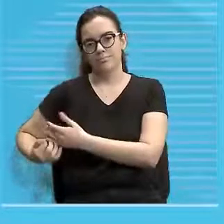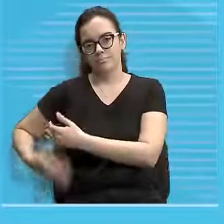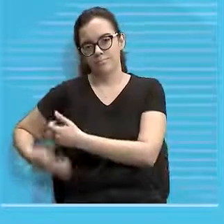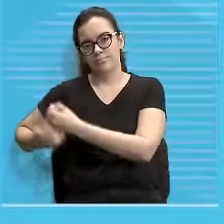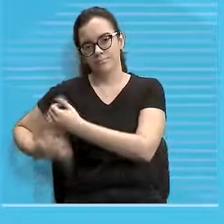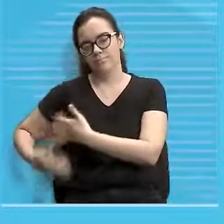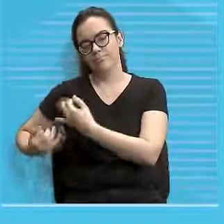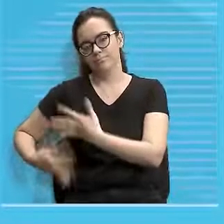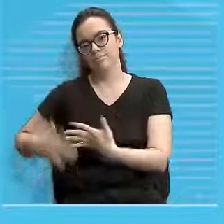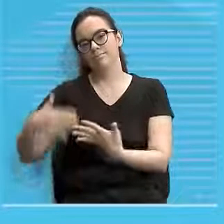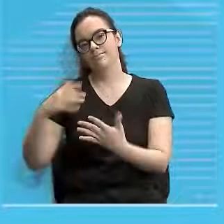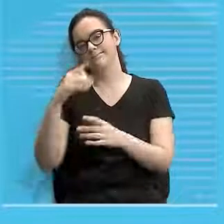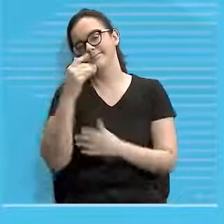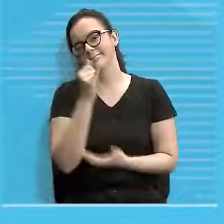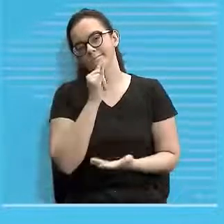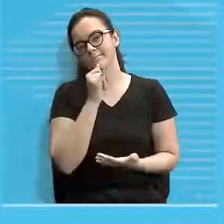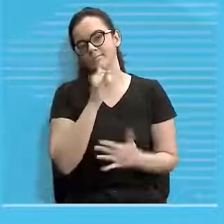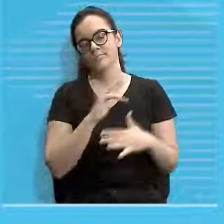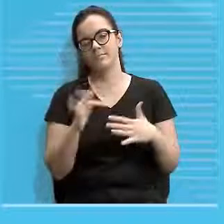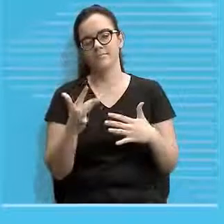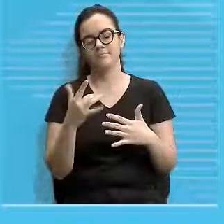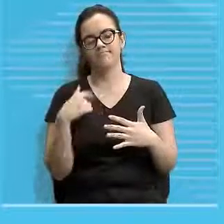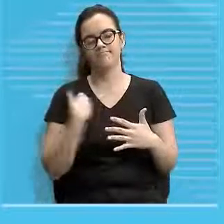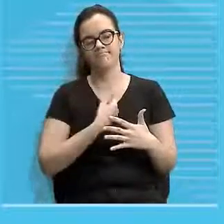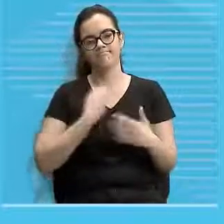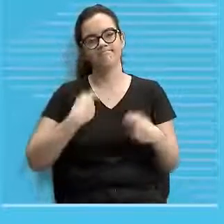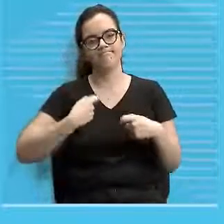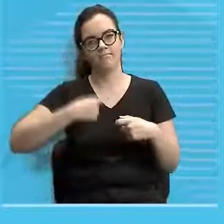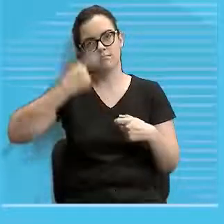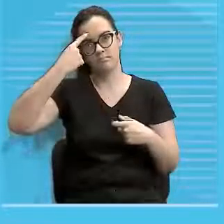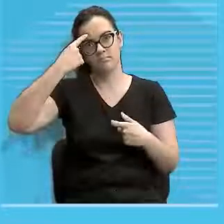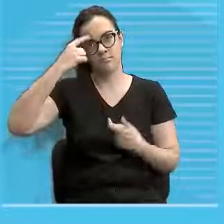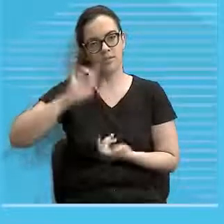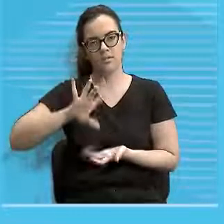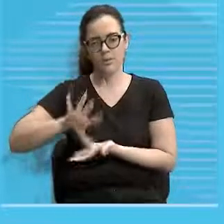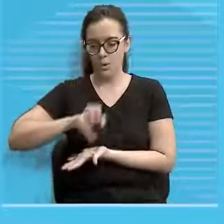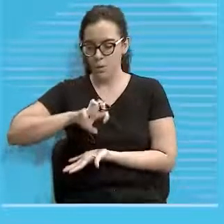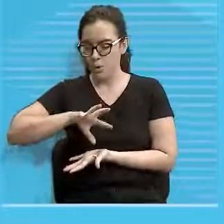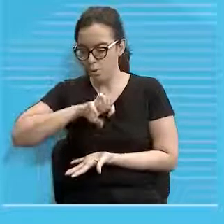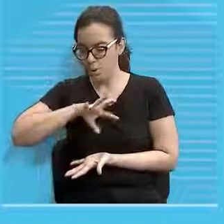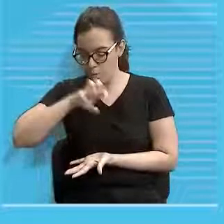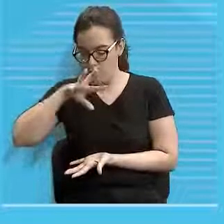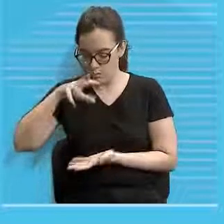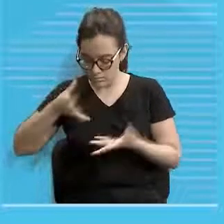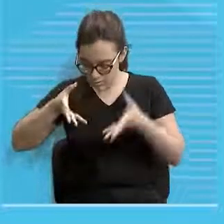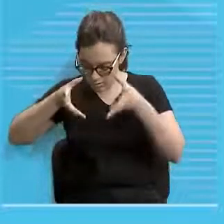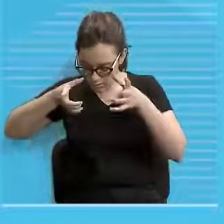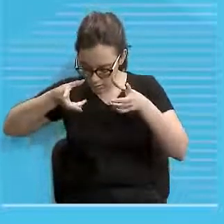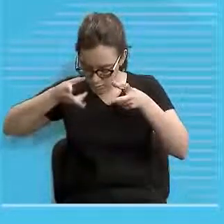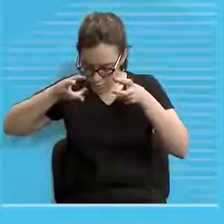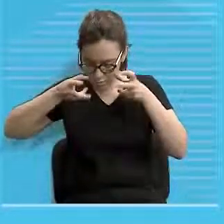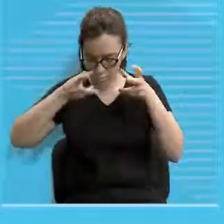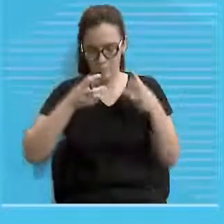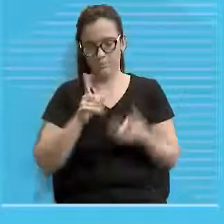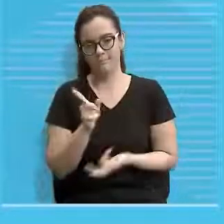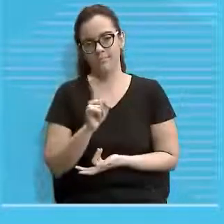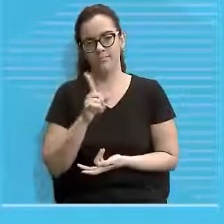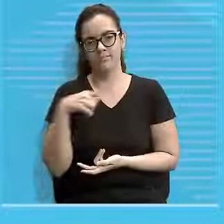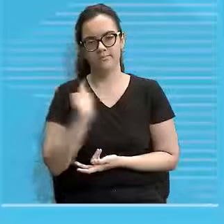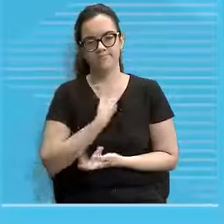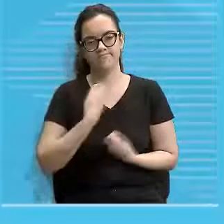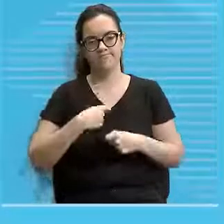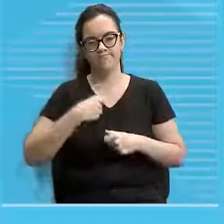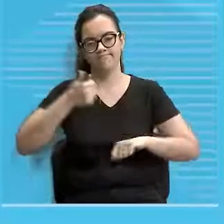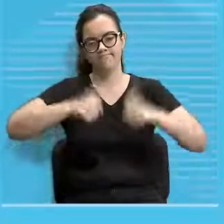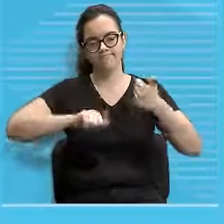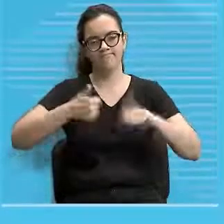gente precisa justamente, né, pensar em identificar aquilo que a gente gosta na gente. E é isso justamente o que é